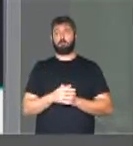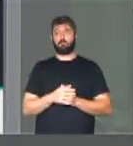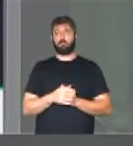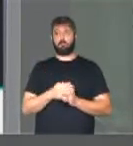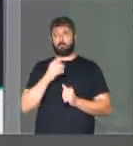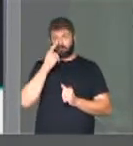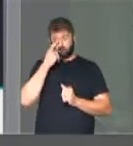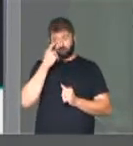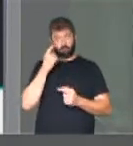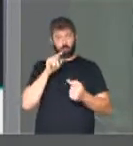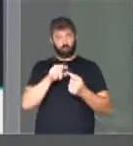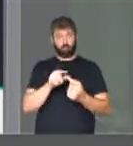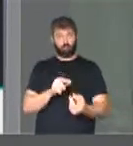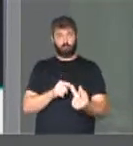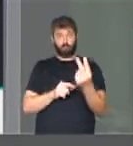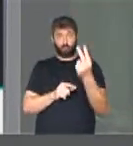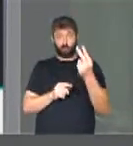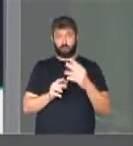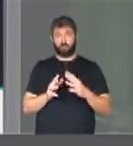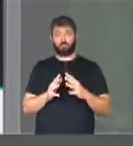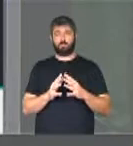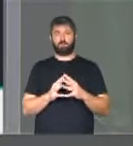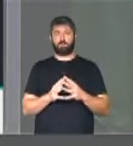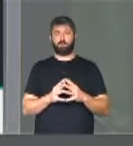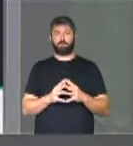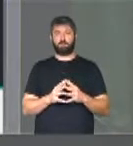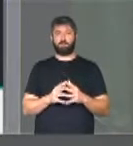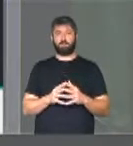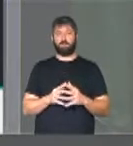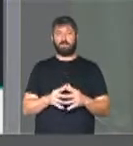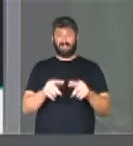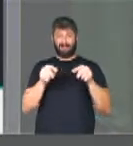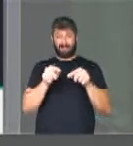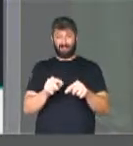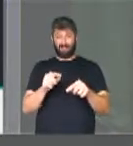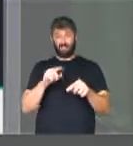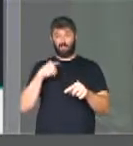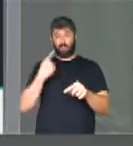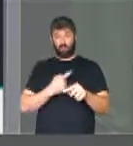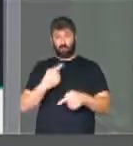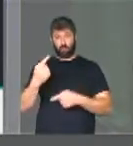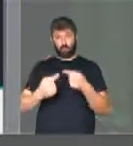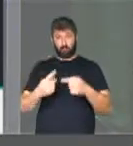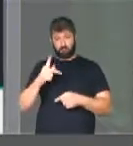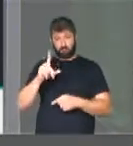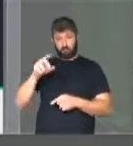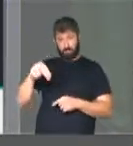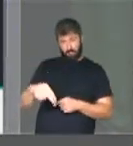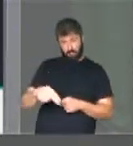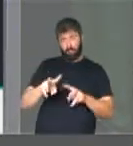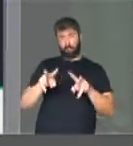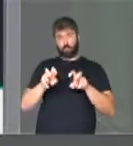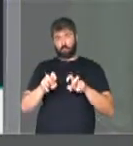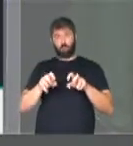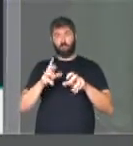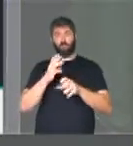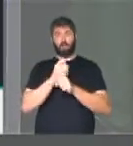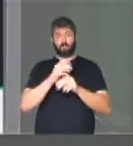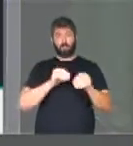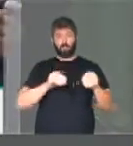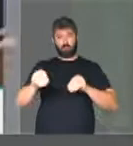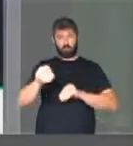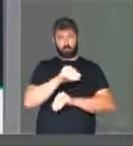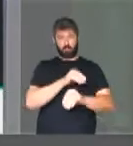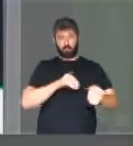E aqui por dois motivos. Que neste caso, ainda que tratemos de um PLN, tratemos, portanto, de remanejamento, às